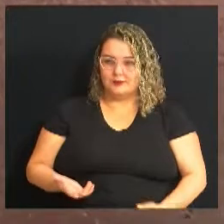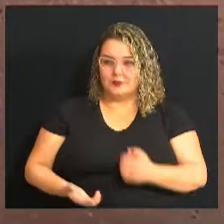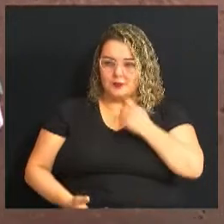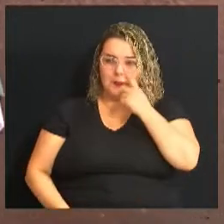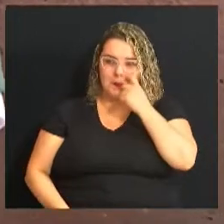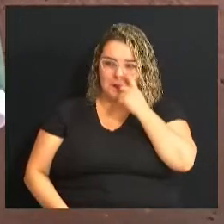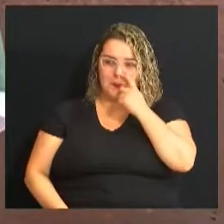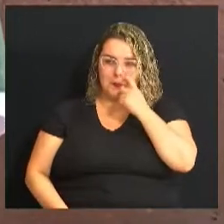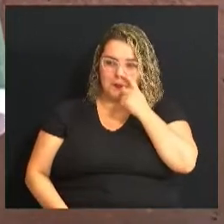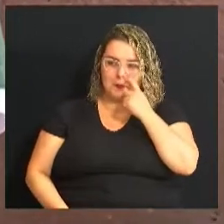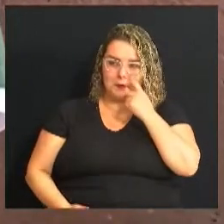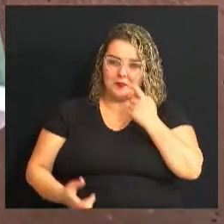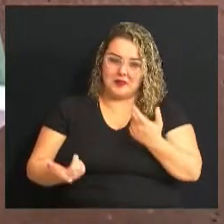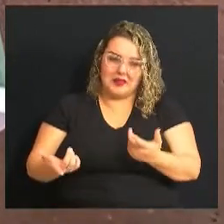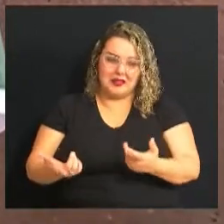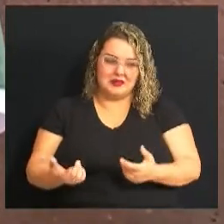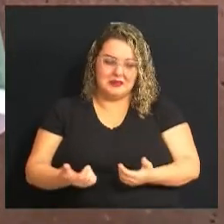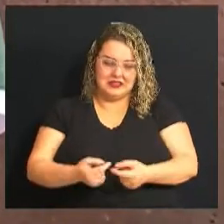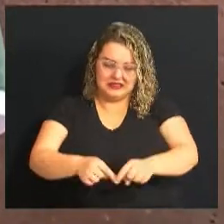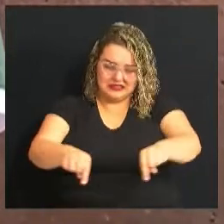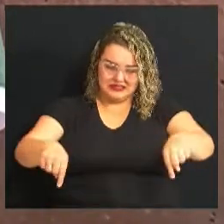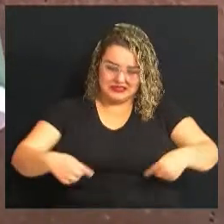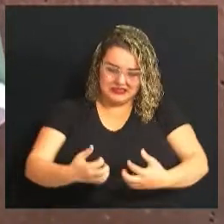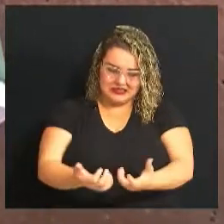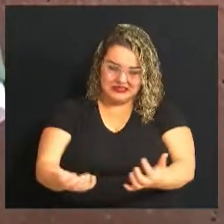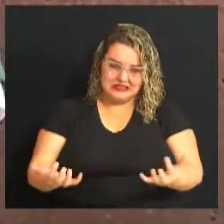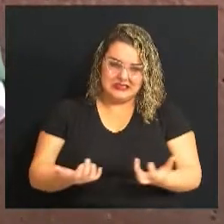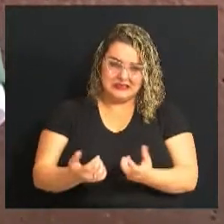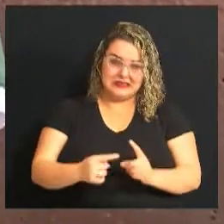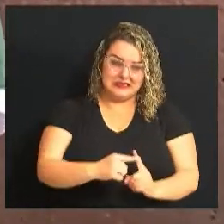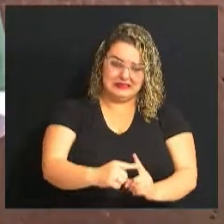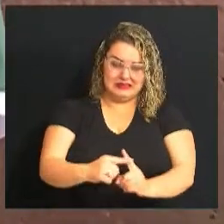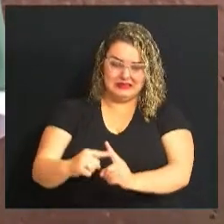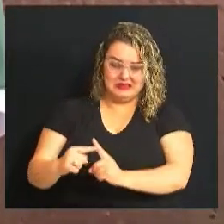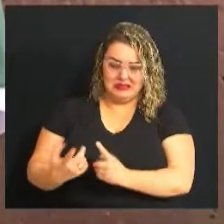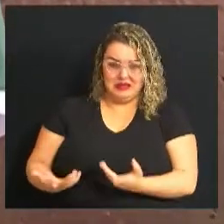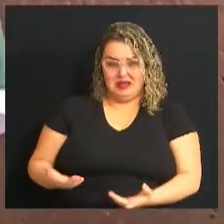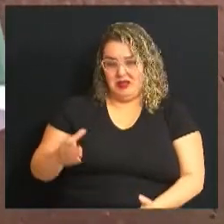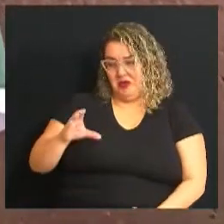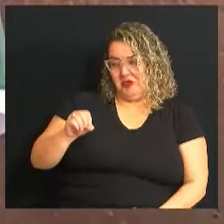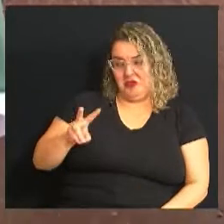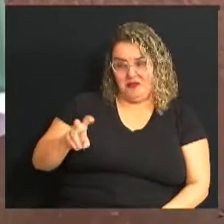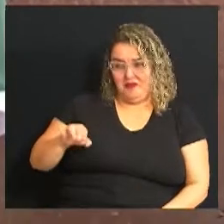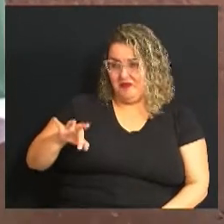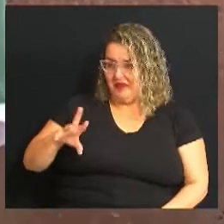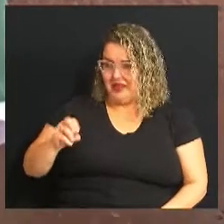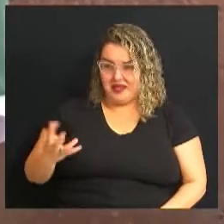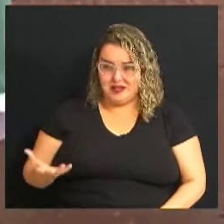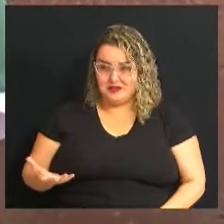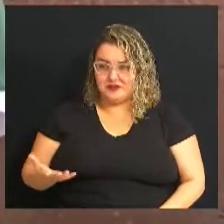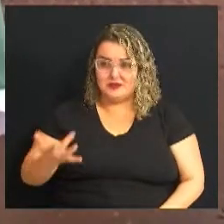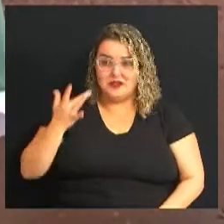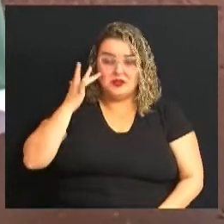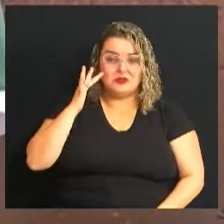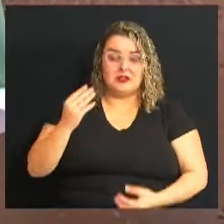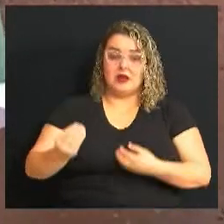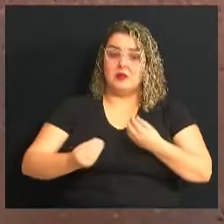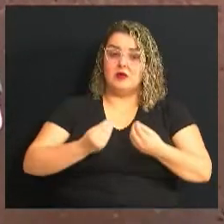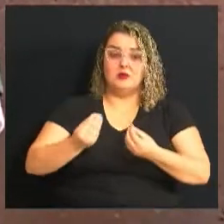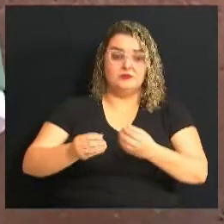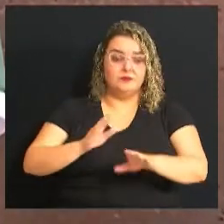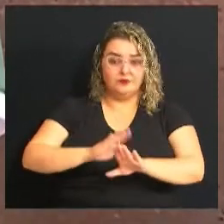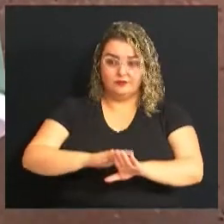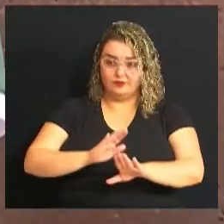que tem um tabu, é cemitério, é coveiro, o pessoal não sabe de fato de como que é em